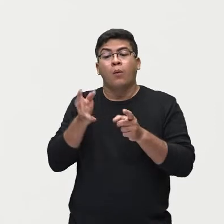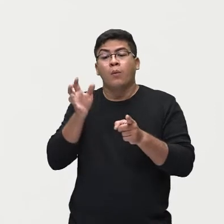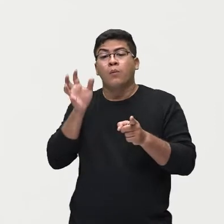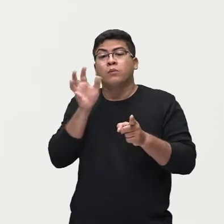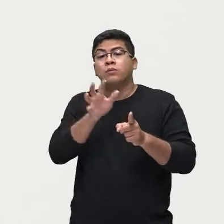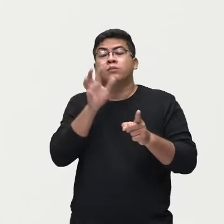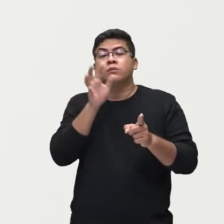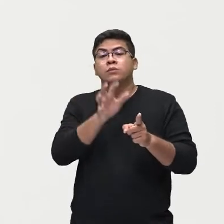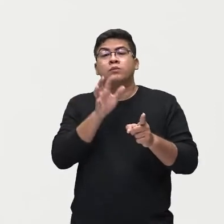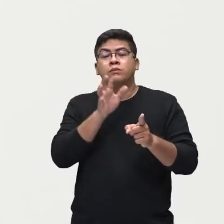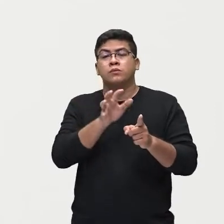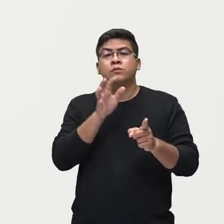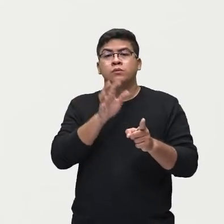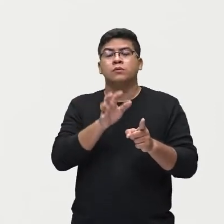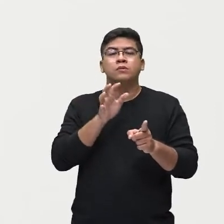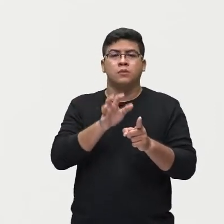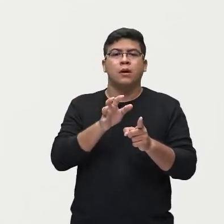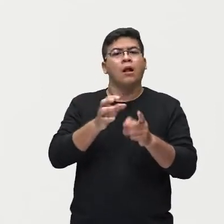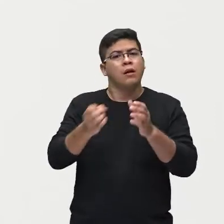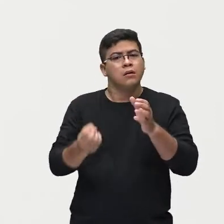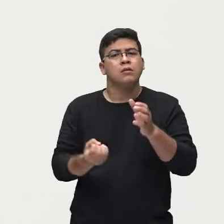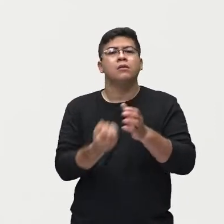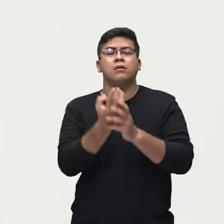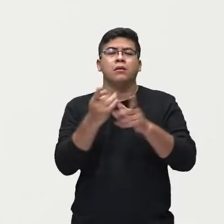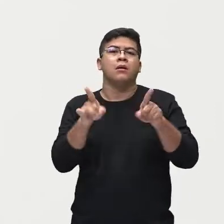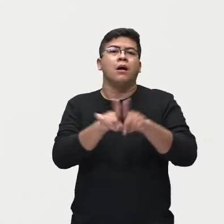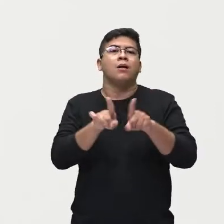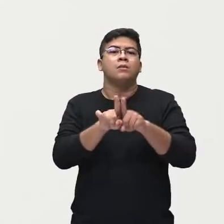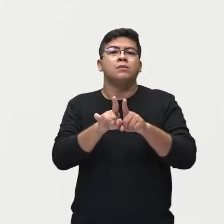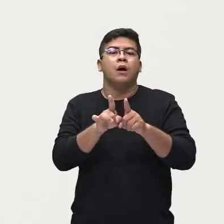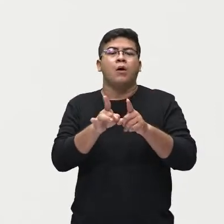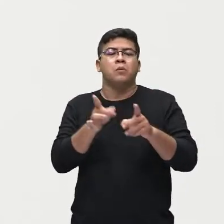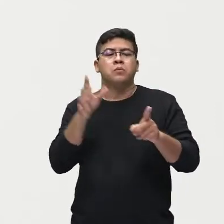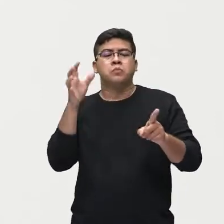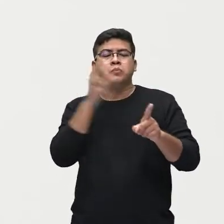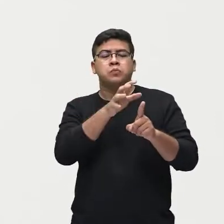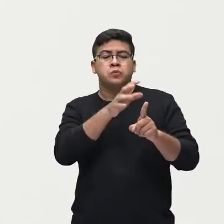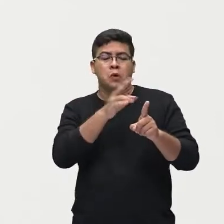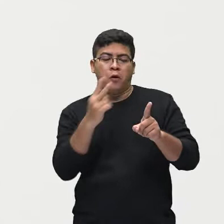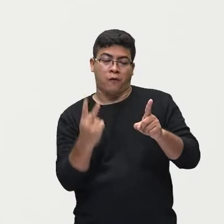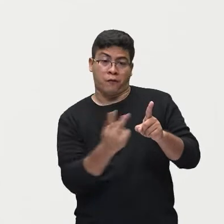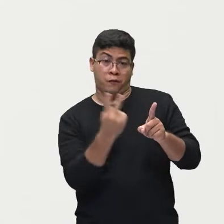influencia, ela cria também uma carga de valores.